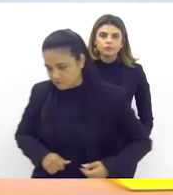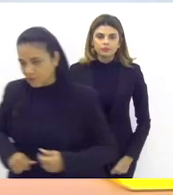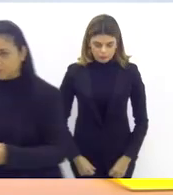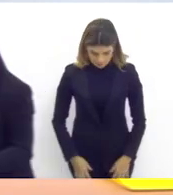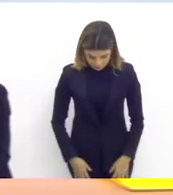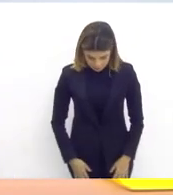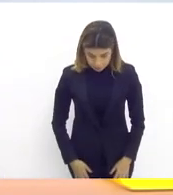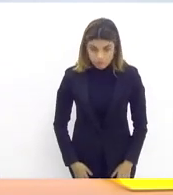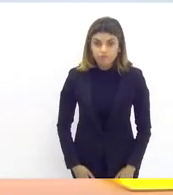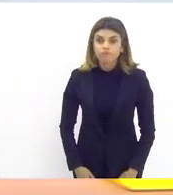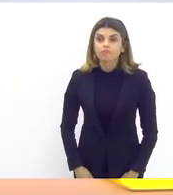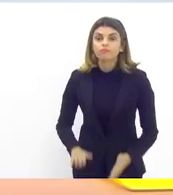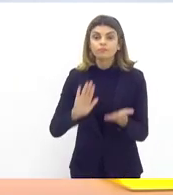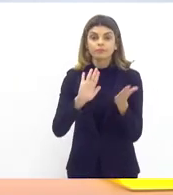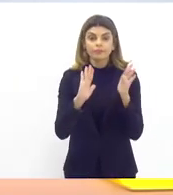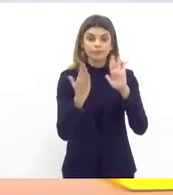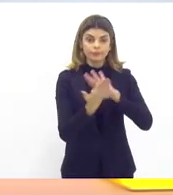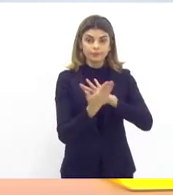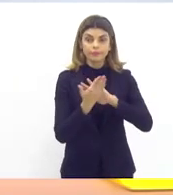A transição em 29.